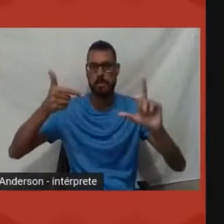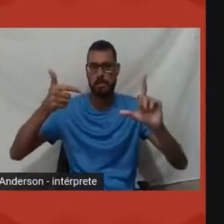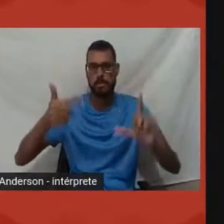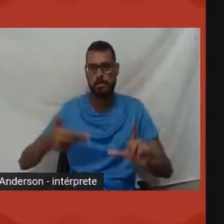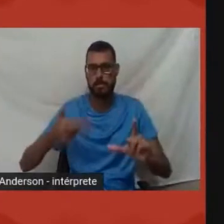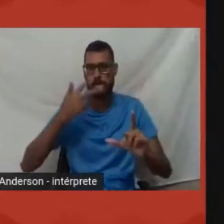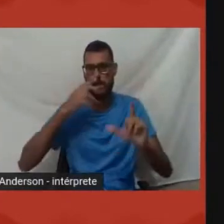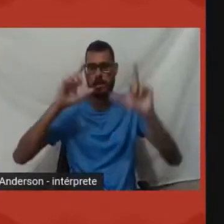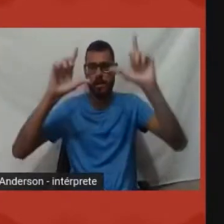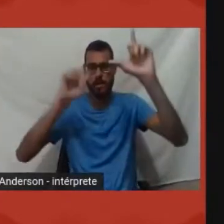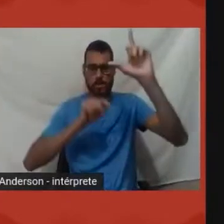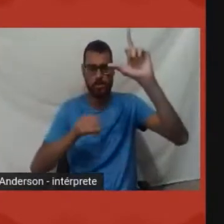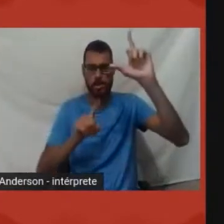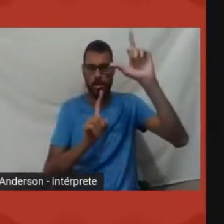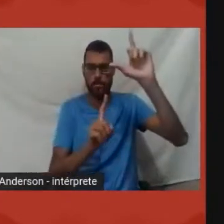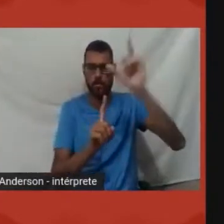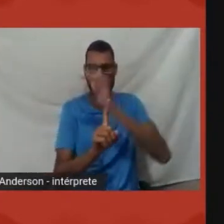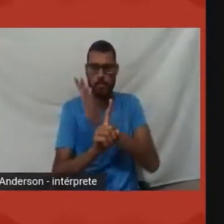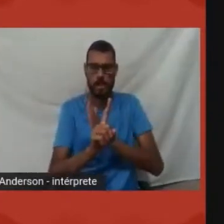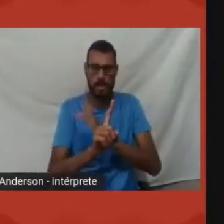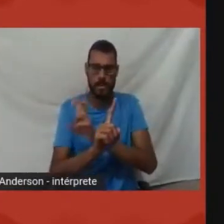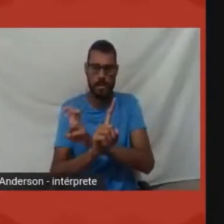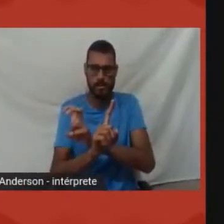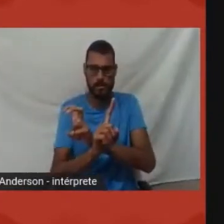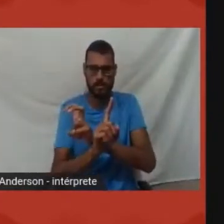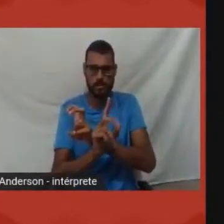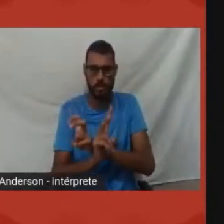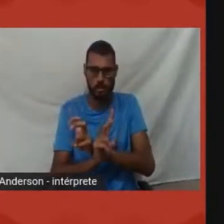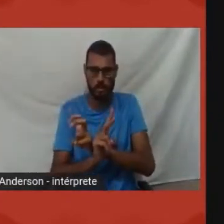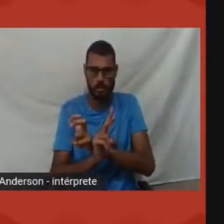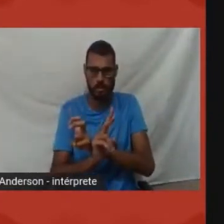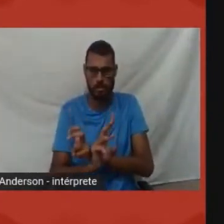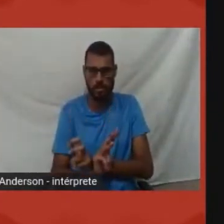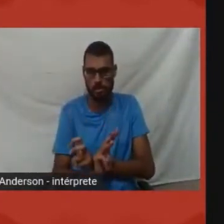1/5. Se vocês forem andando, 2/5,